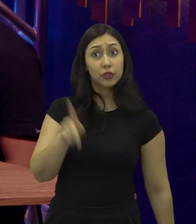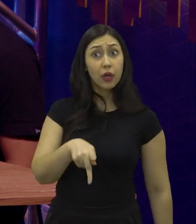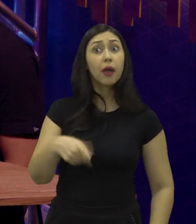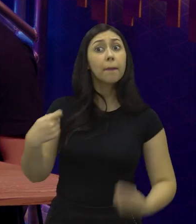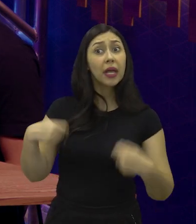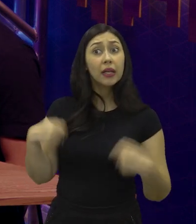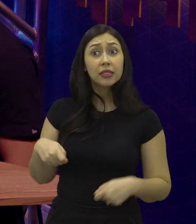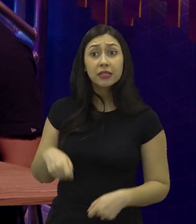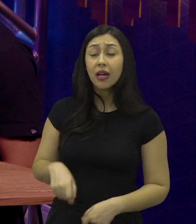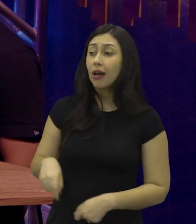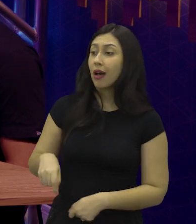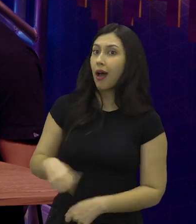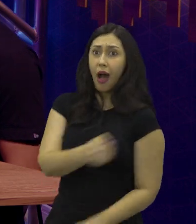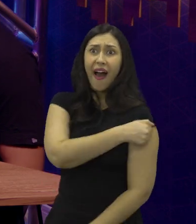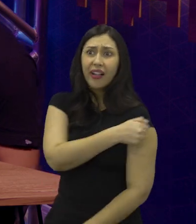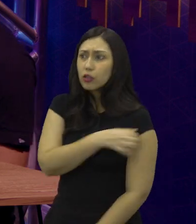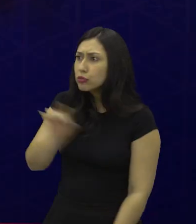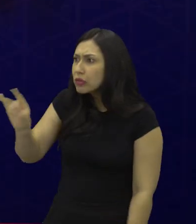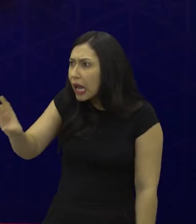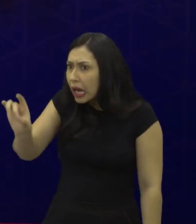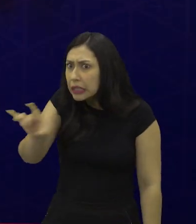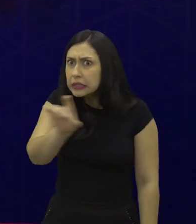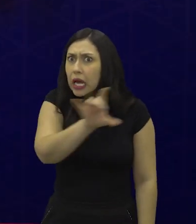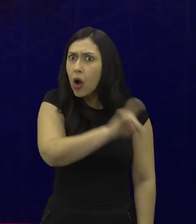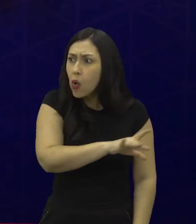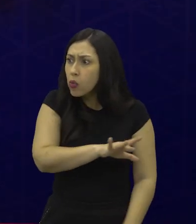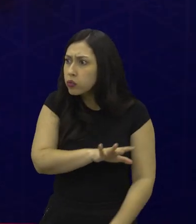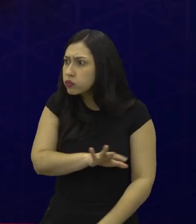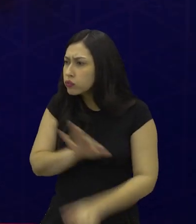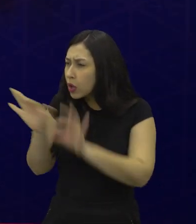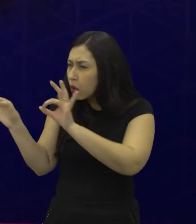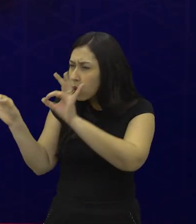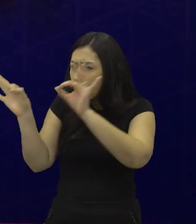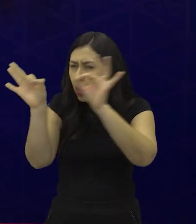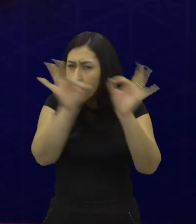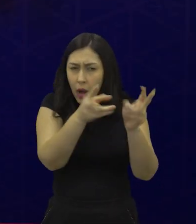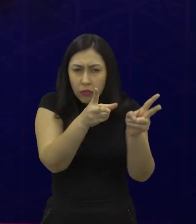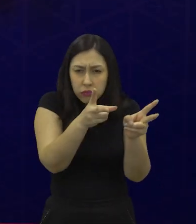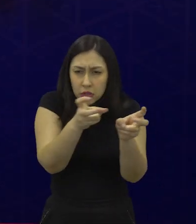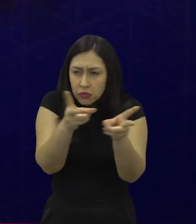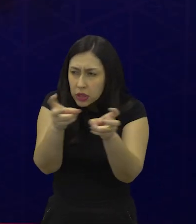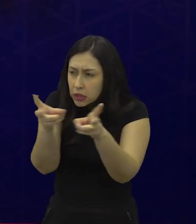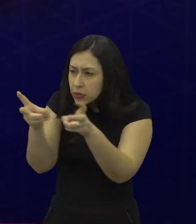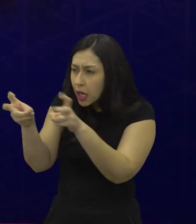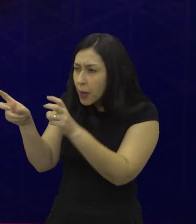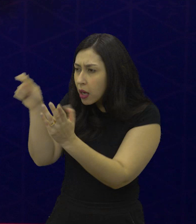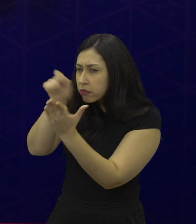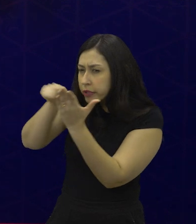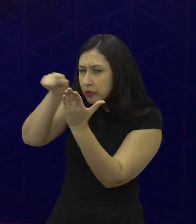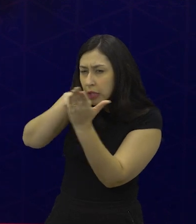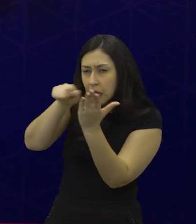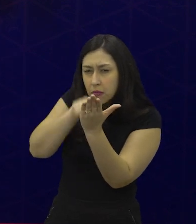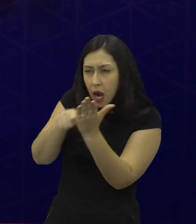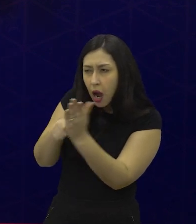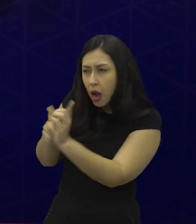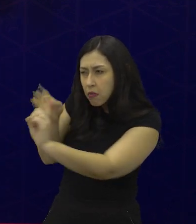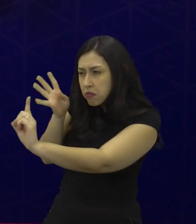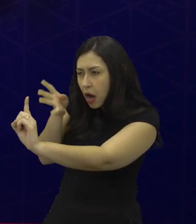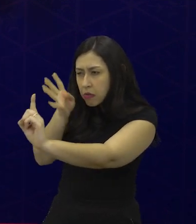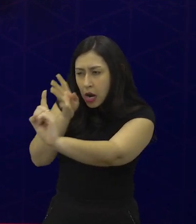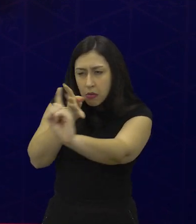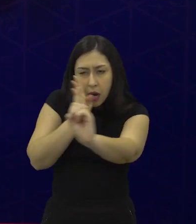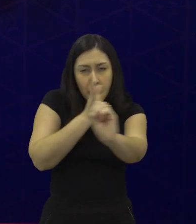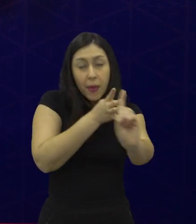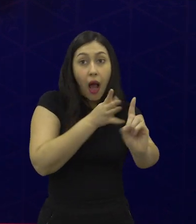fazer um relatório de cada aluno, de cada sala, né? Acompanhar o desenvolvimento individual, e muitas vezes tem 30, 40